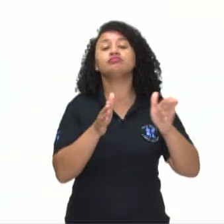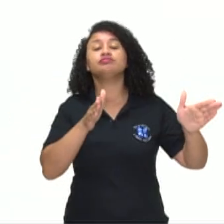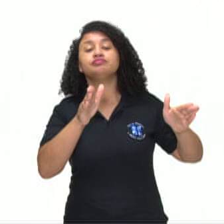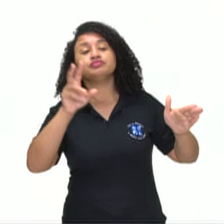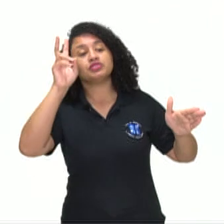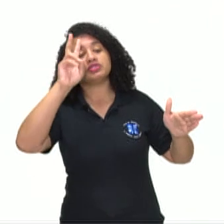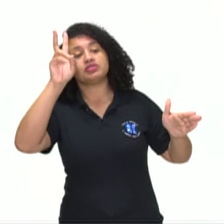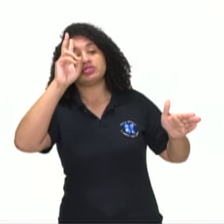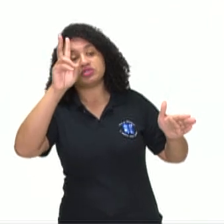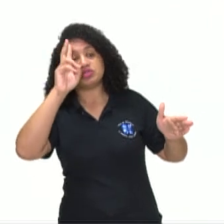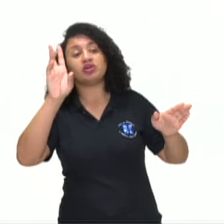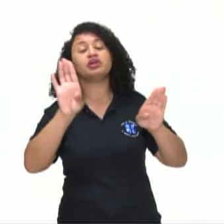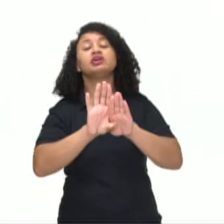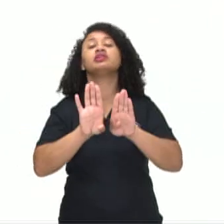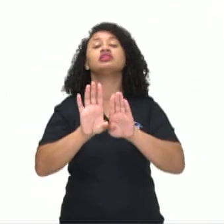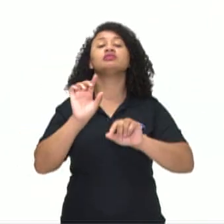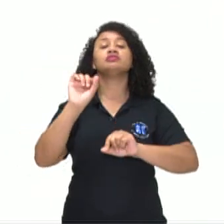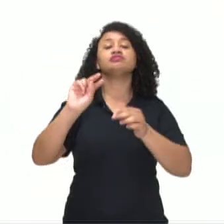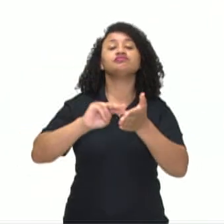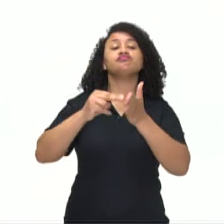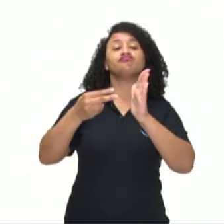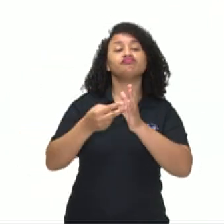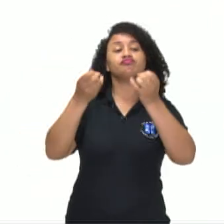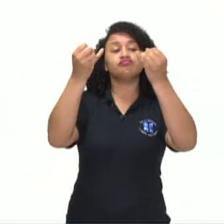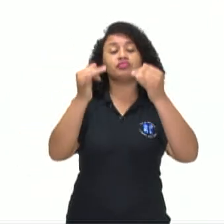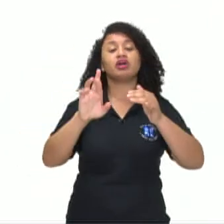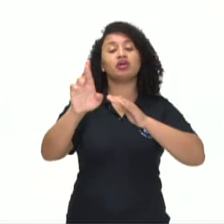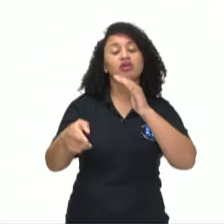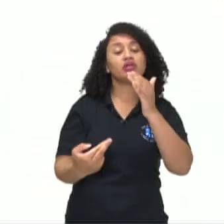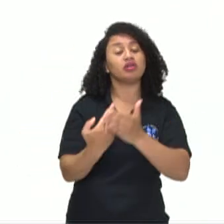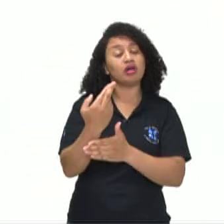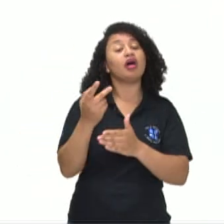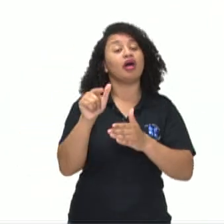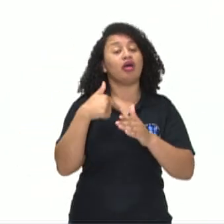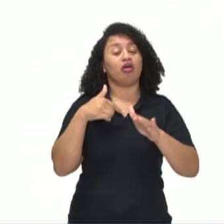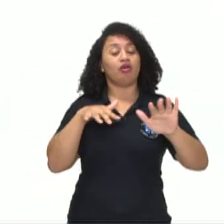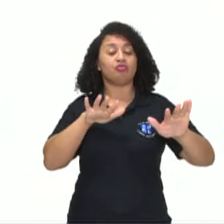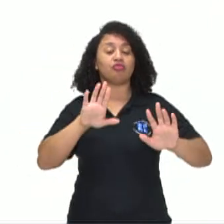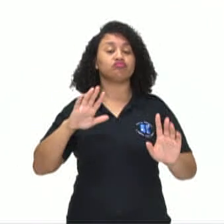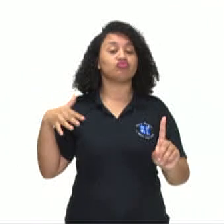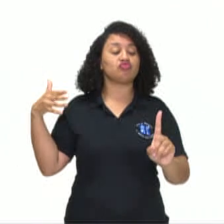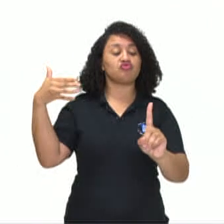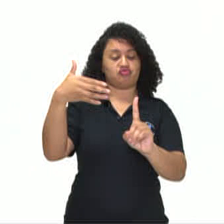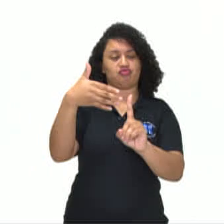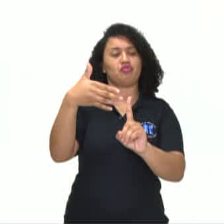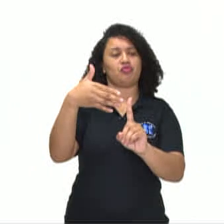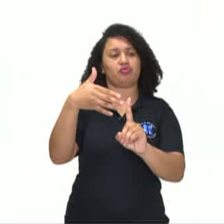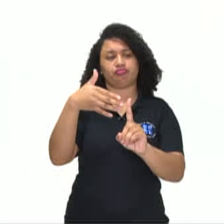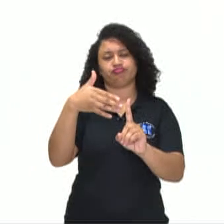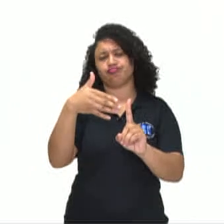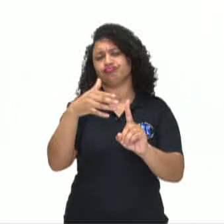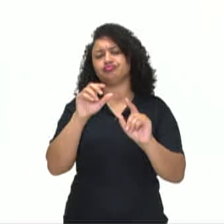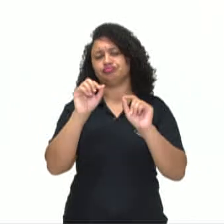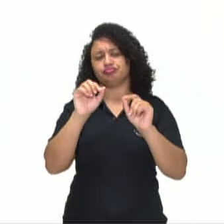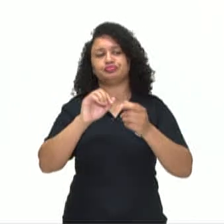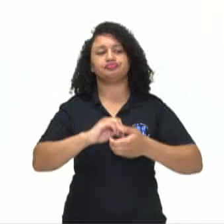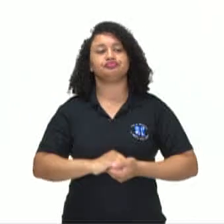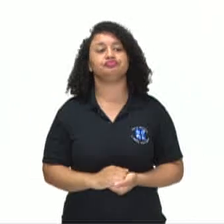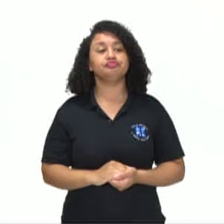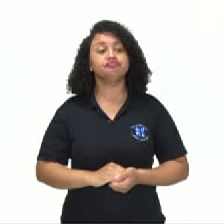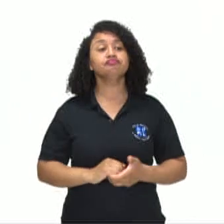da história e o que significa dizer que o Renascimento, ele é um movimento antropocêntrico. Então aqui é